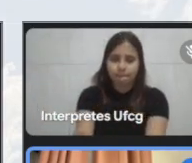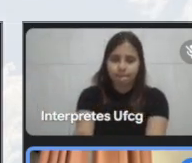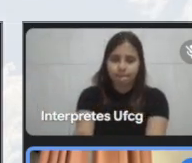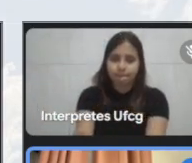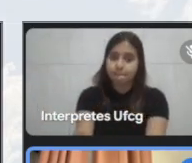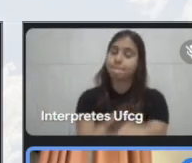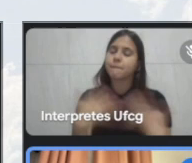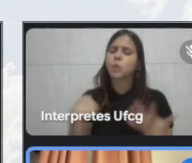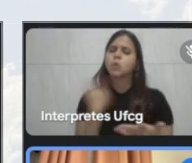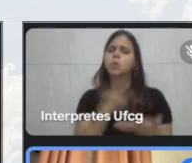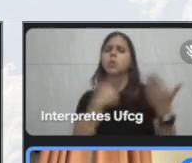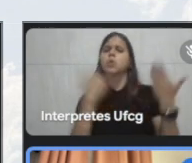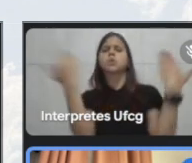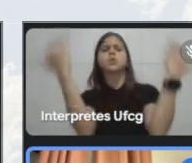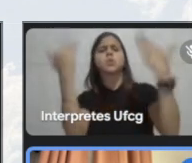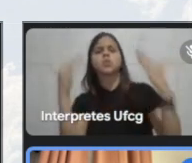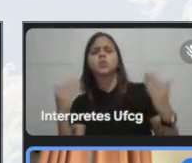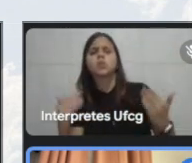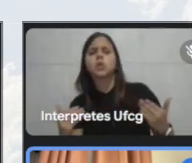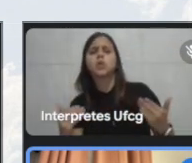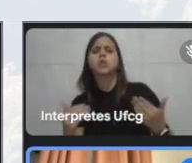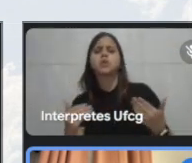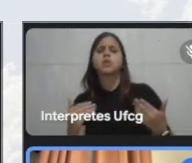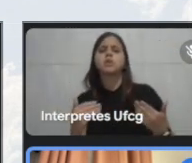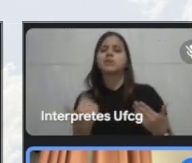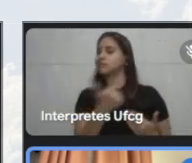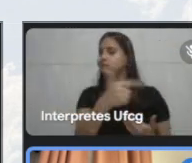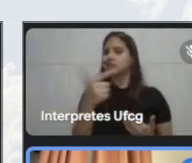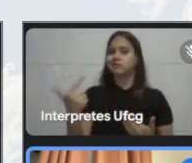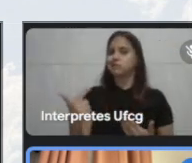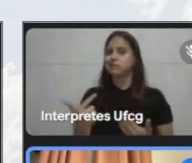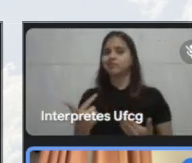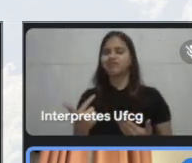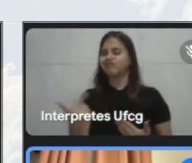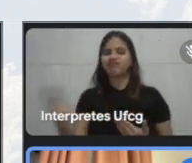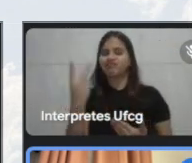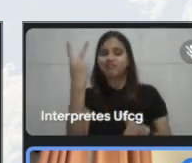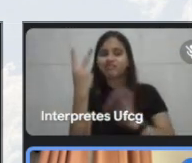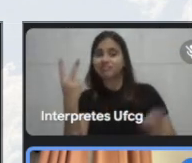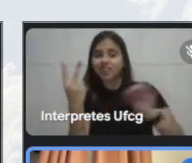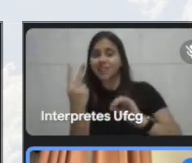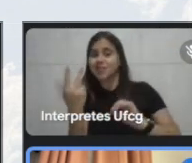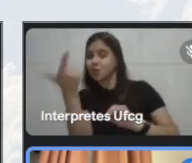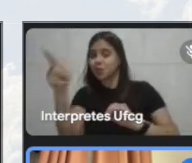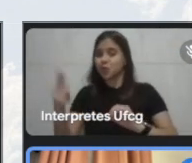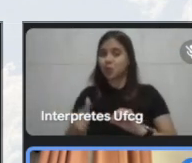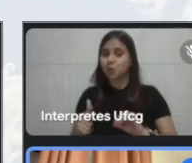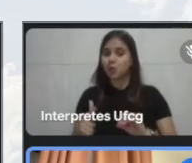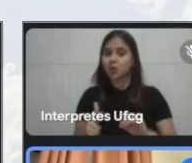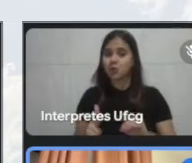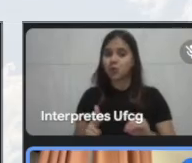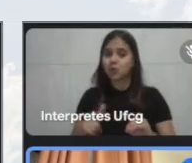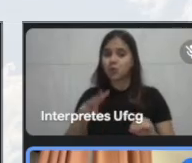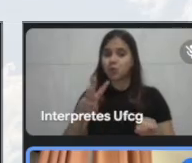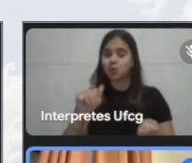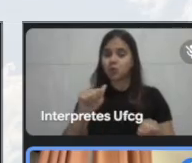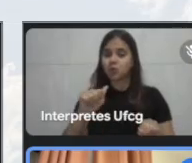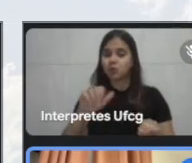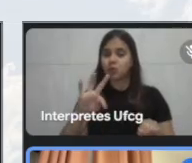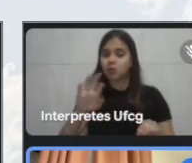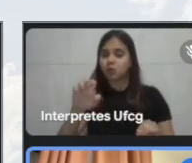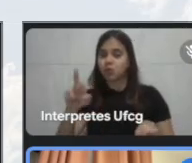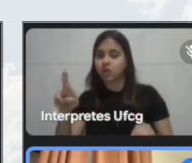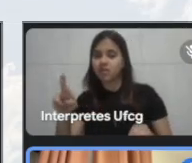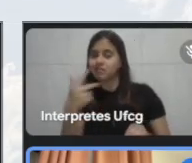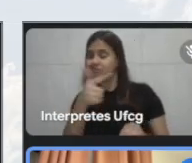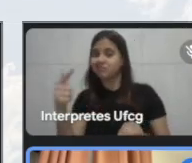Então, se a gente for analisar, por exemplo, classe de água, nenhuma dessas variáveis foi significante. Então, às vezes, quando a gente pega, por exemplo, muitas